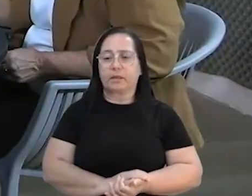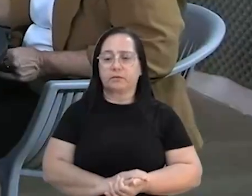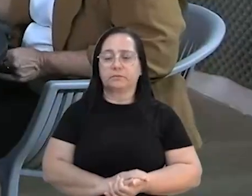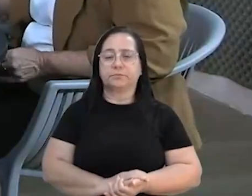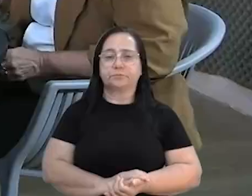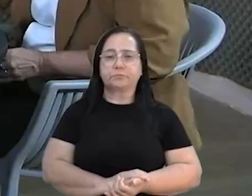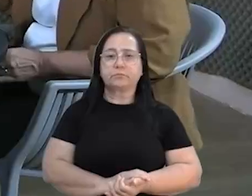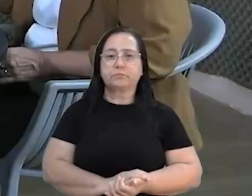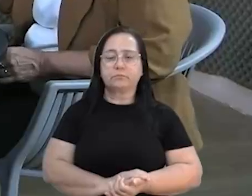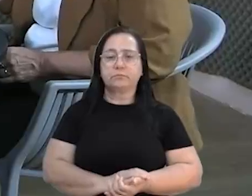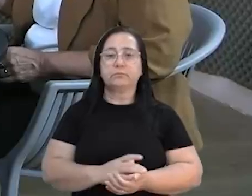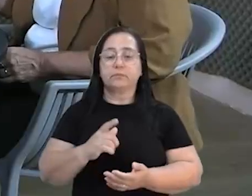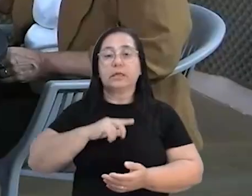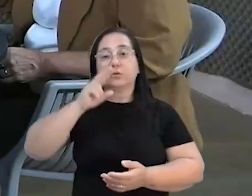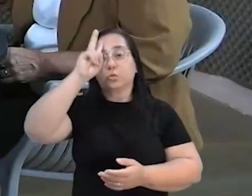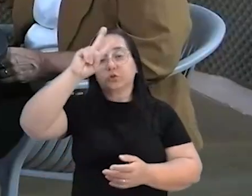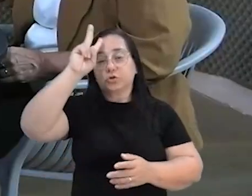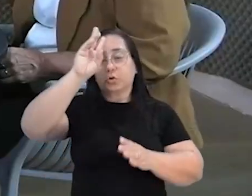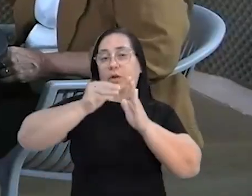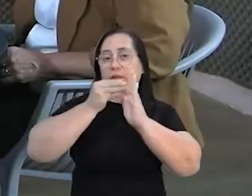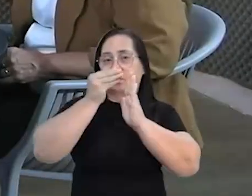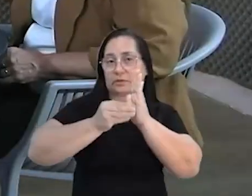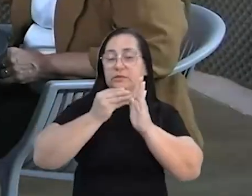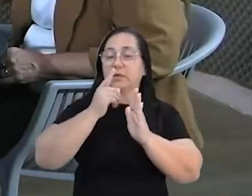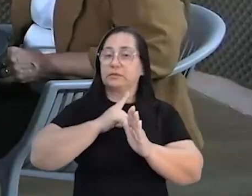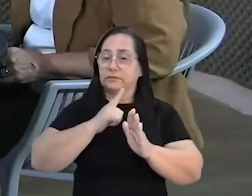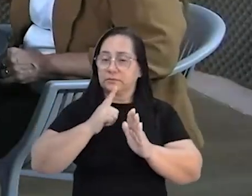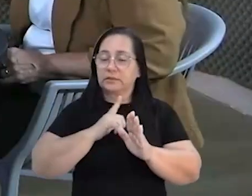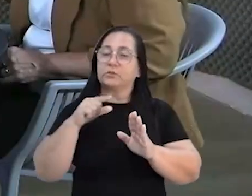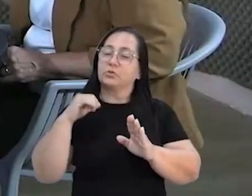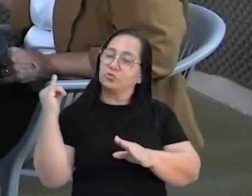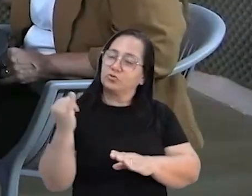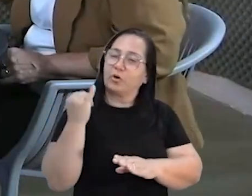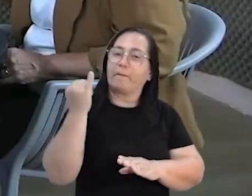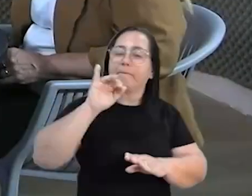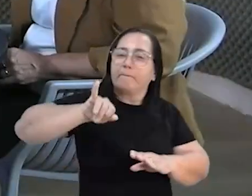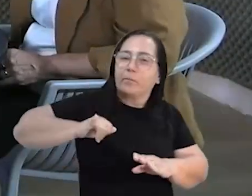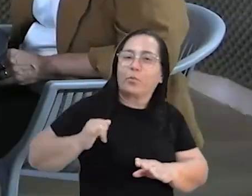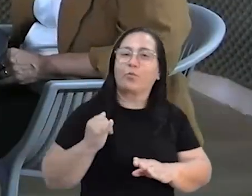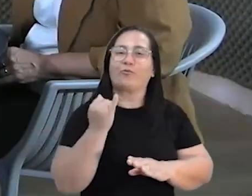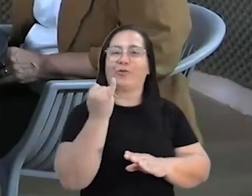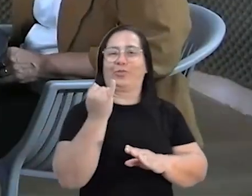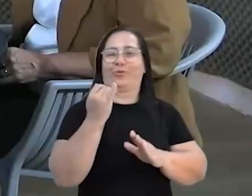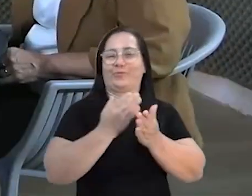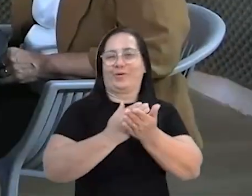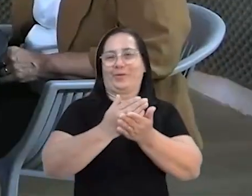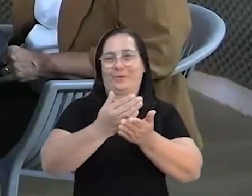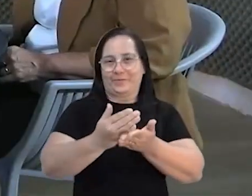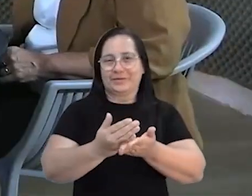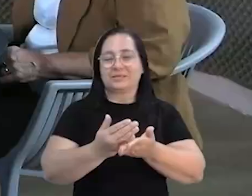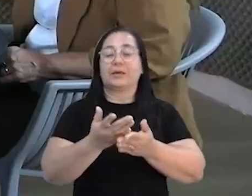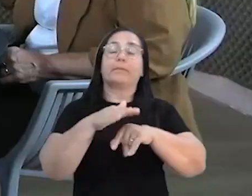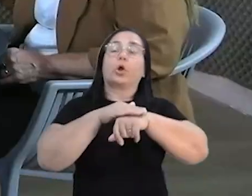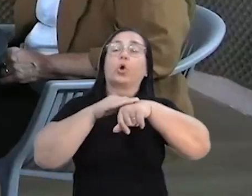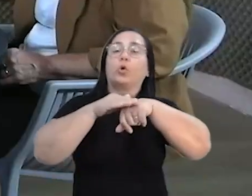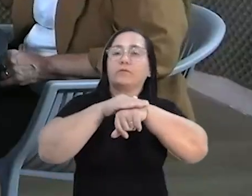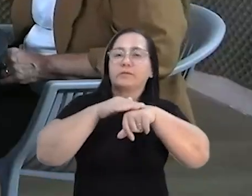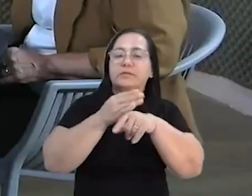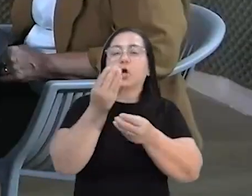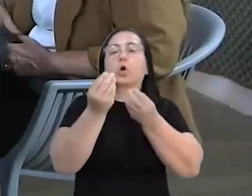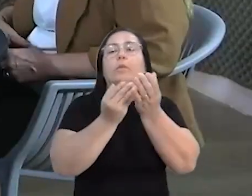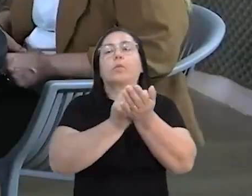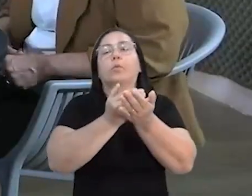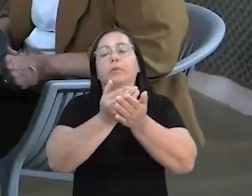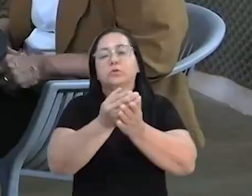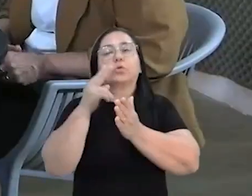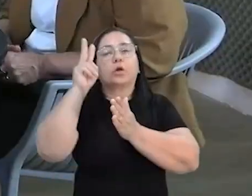disciplina, né, de história do design, mas a gente aproveitou para começar para conversar como começou a